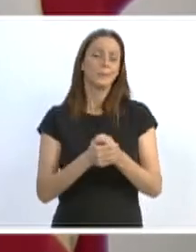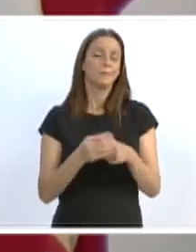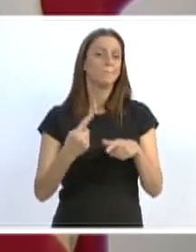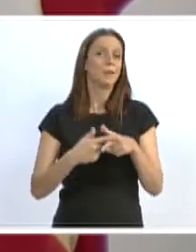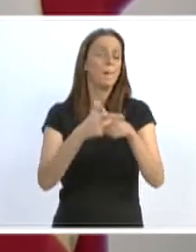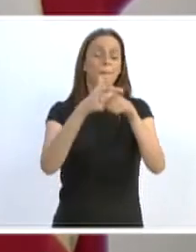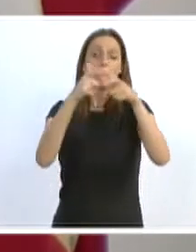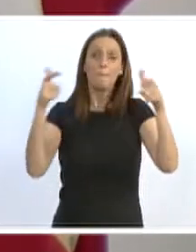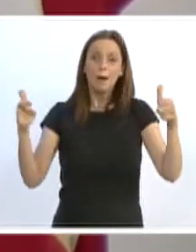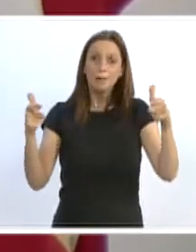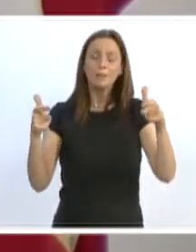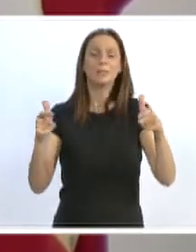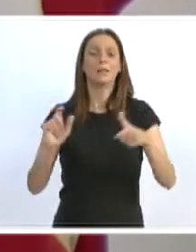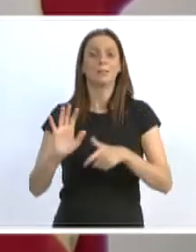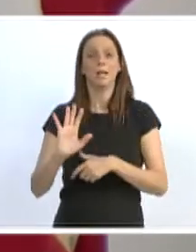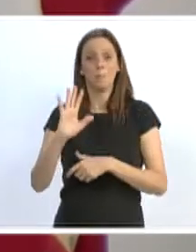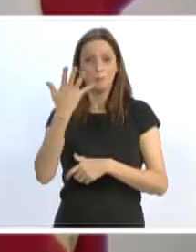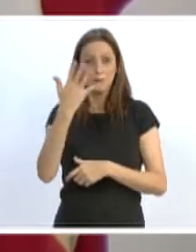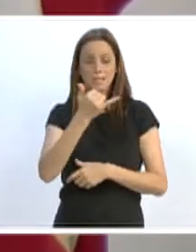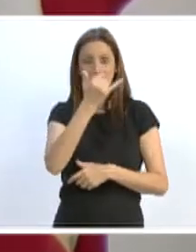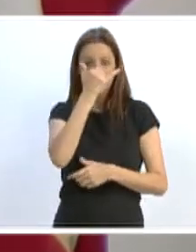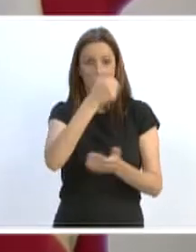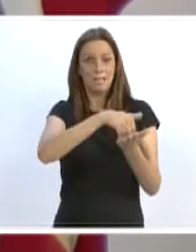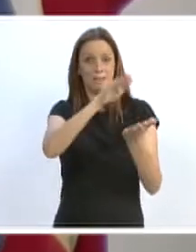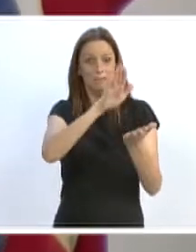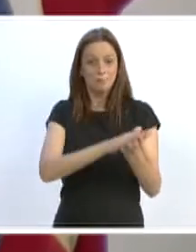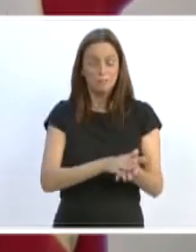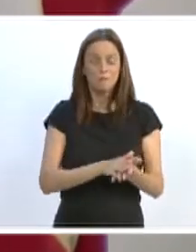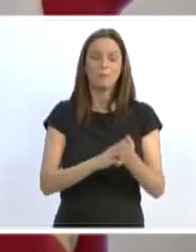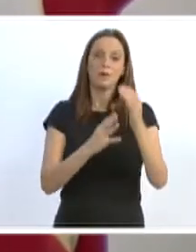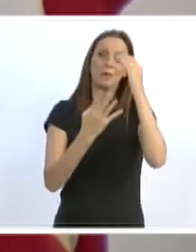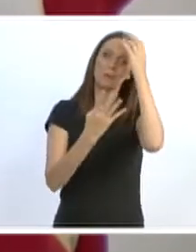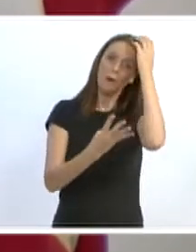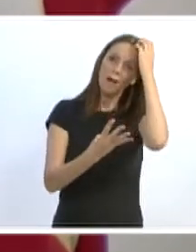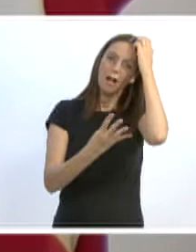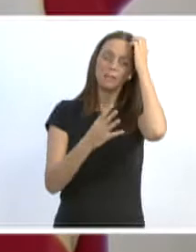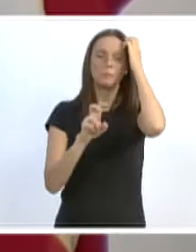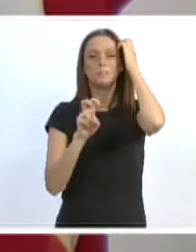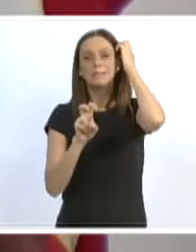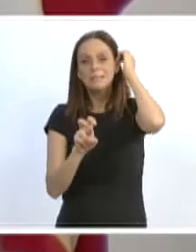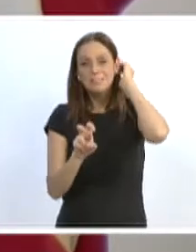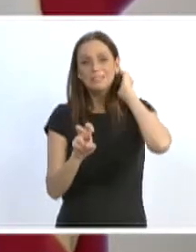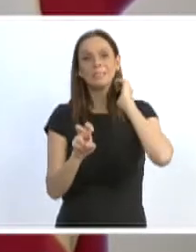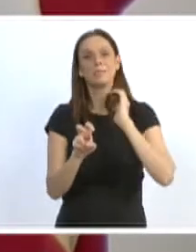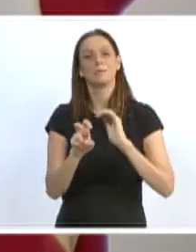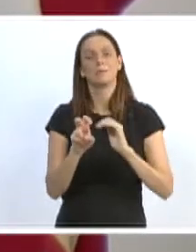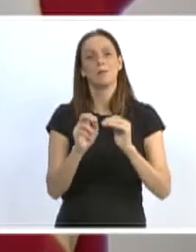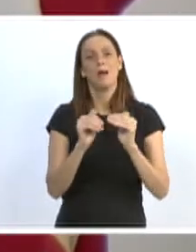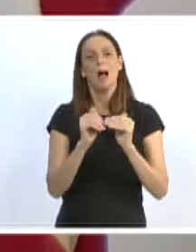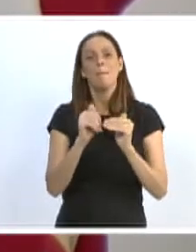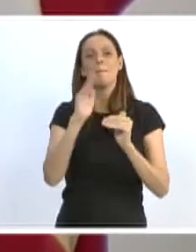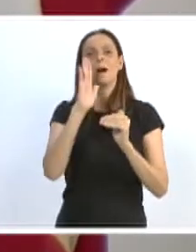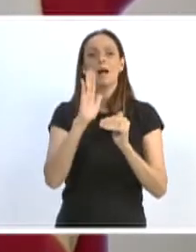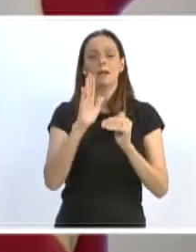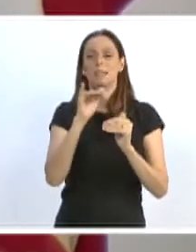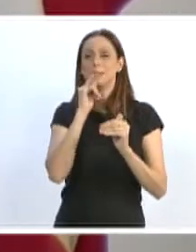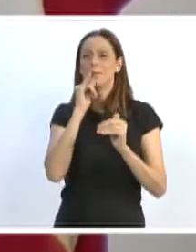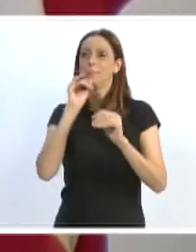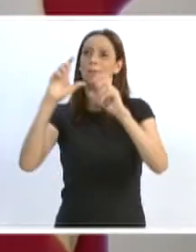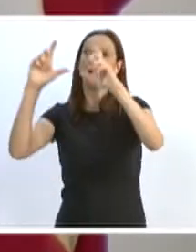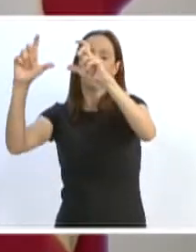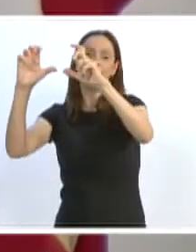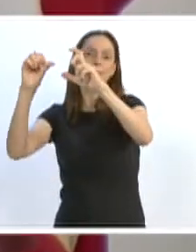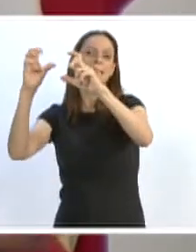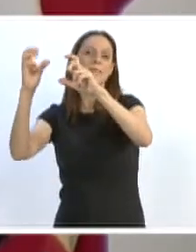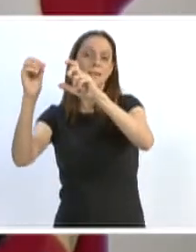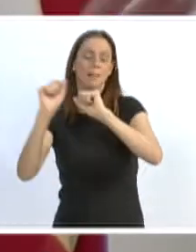100% das infrações é uma média de 45 pontos a mais do que é determinado 60